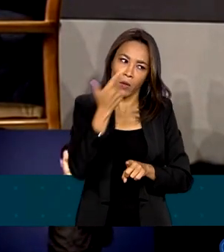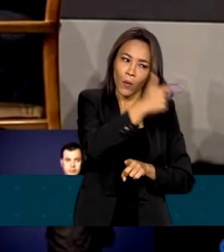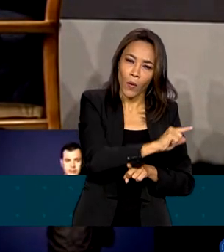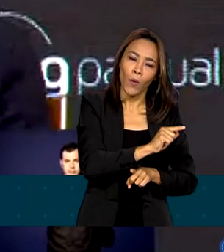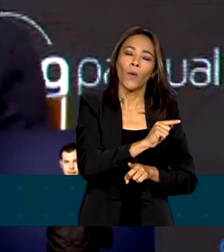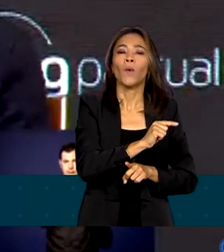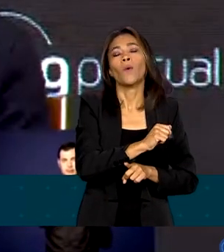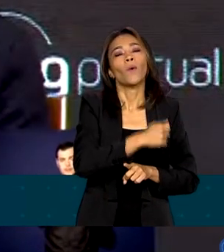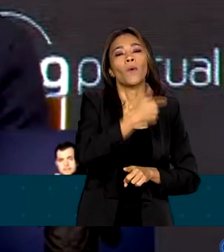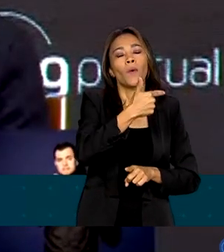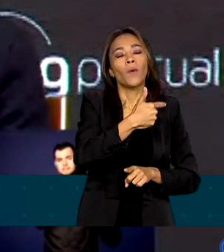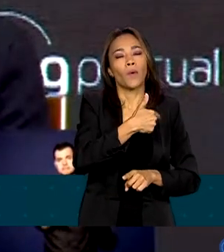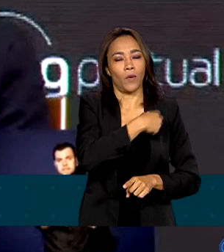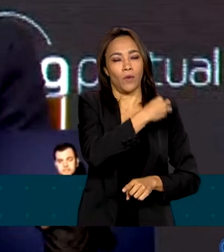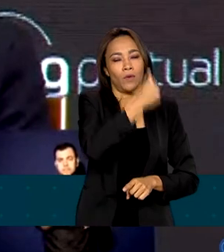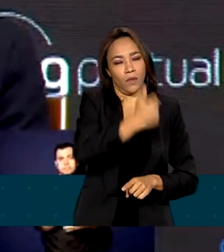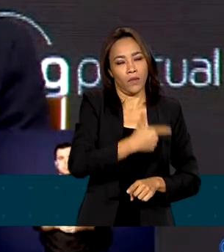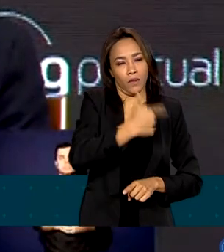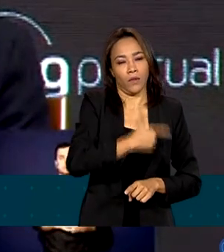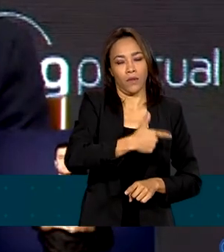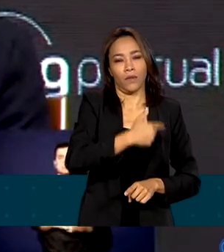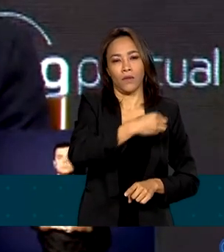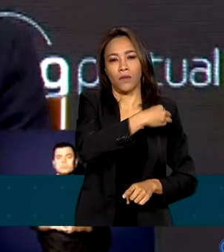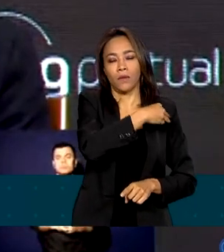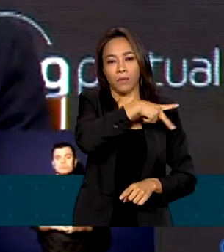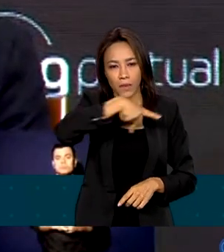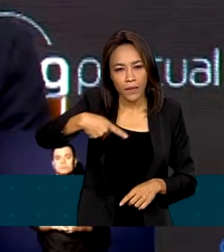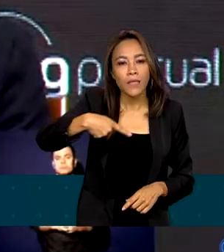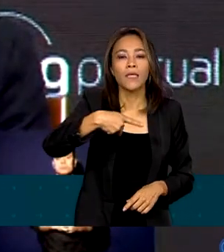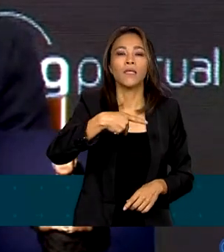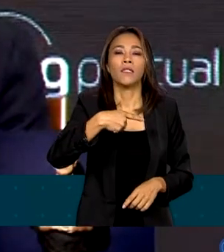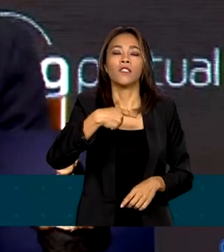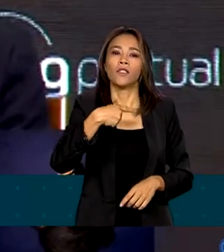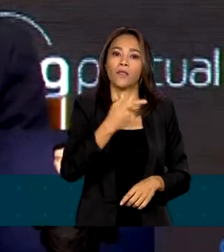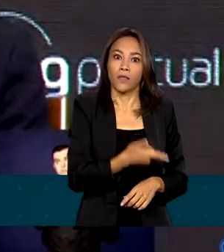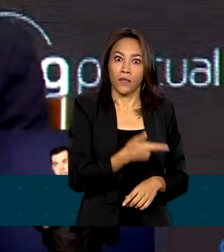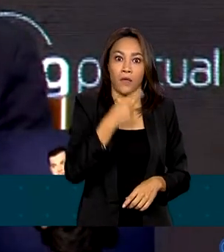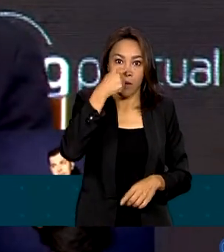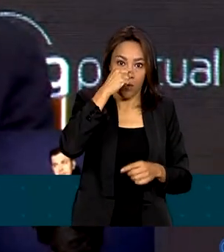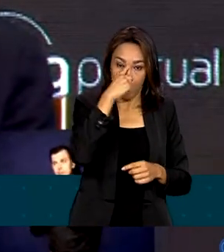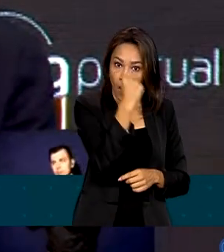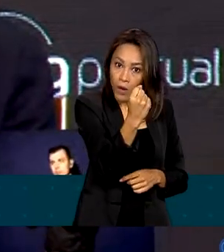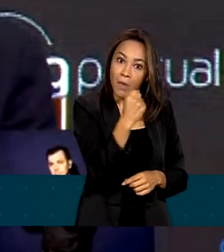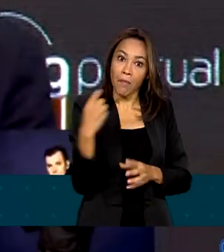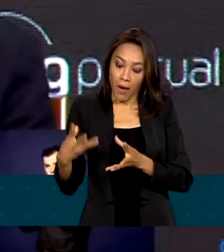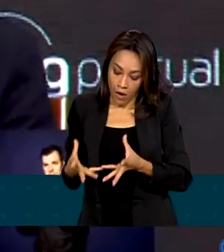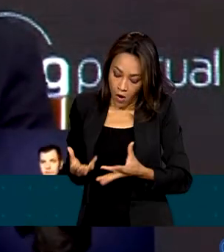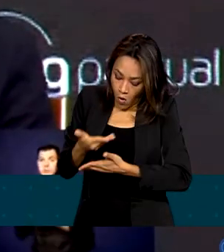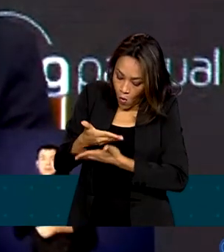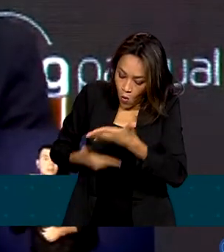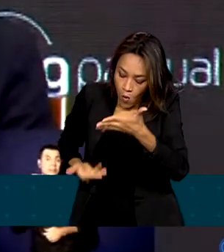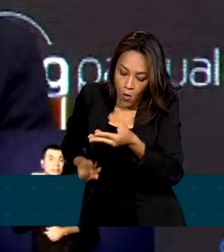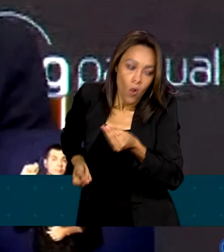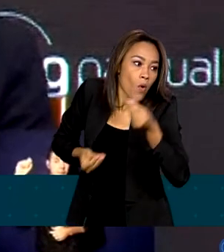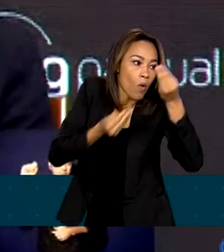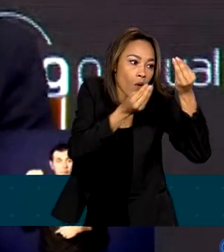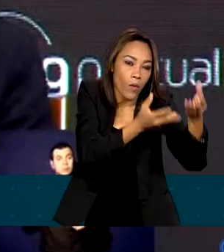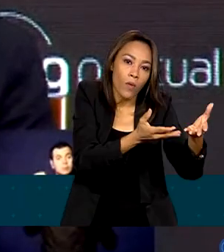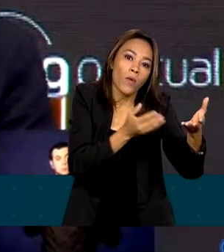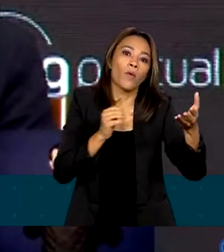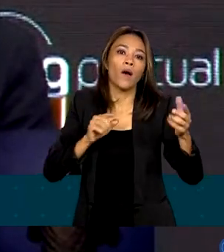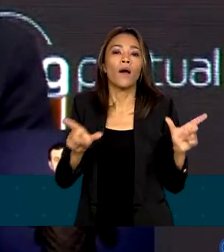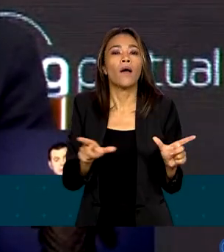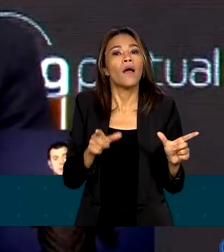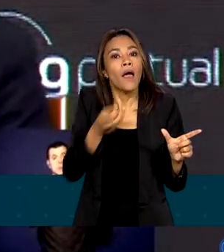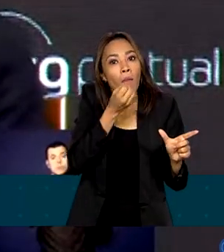que para mandar para o Congresso em abril junto com a LDO, era bom a gente ter um período de